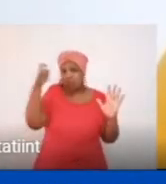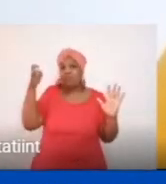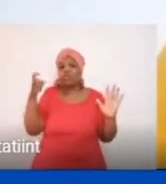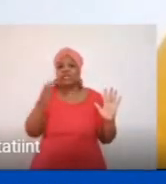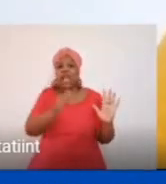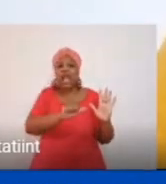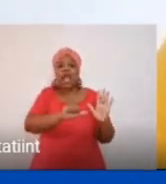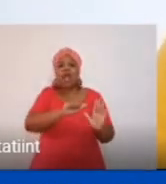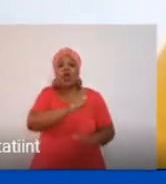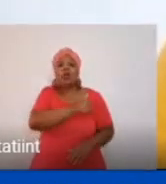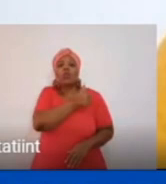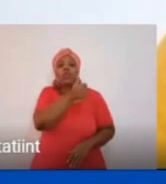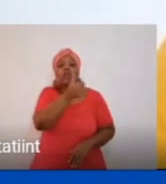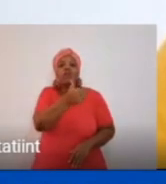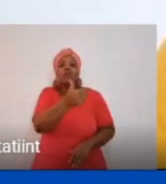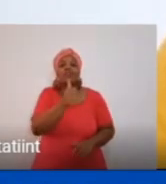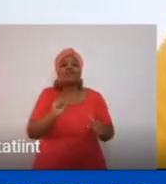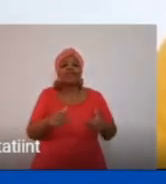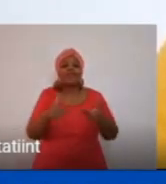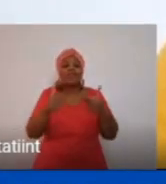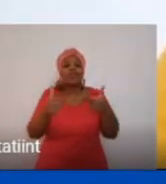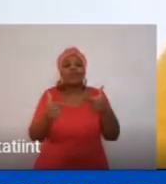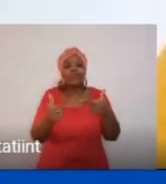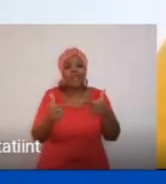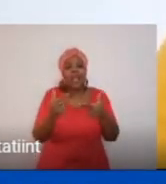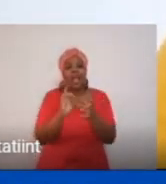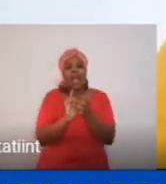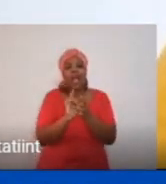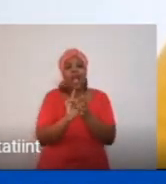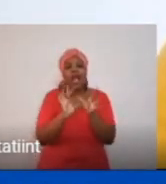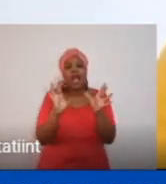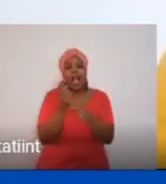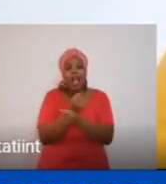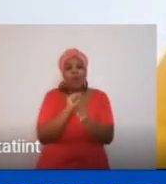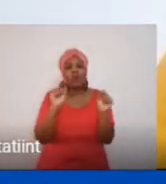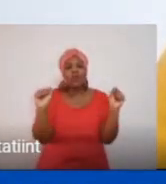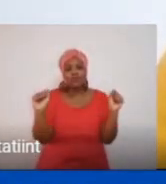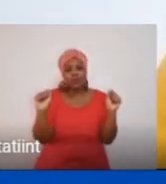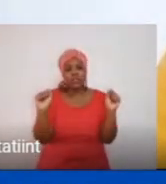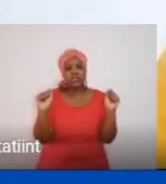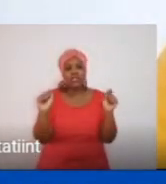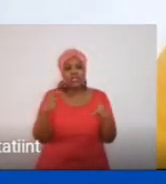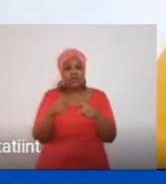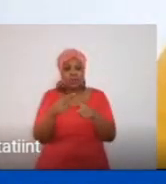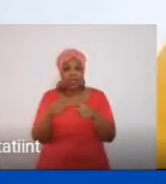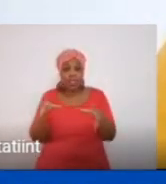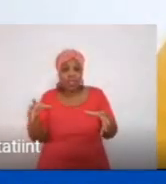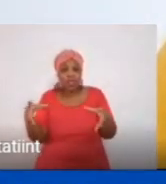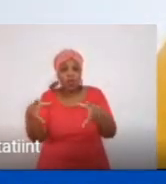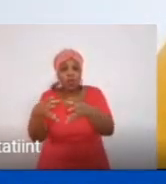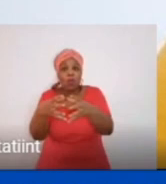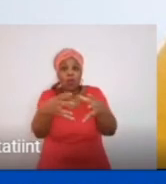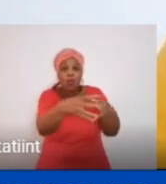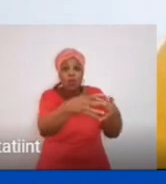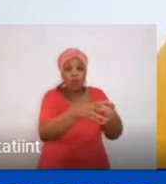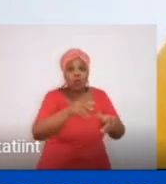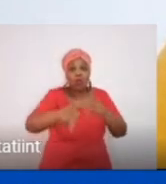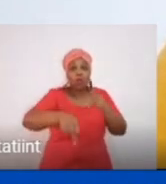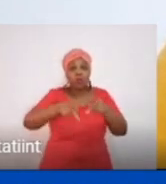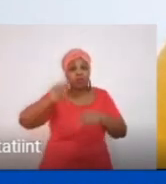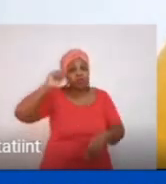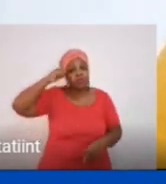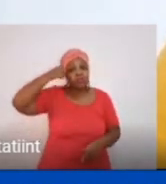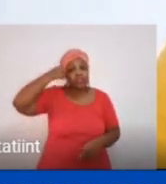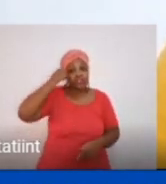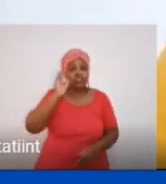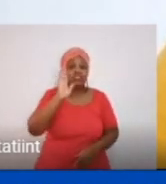luta da luta abolicionista, porque àquela altura um conjunto muito grande da população negra já tinha